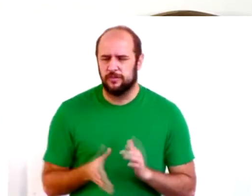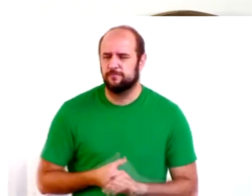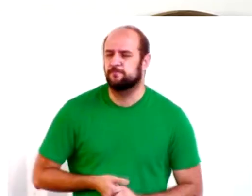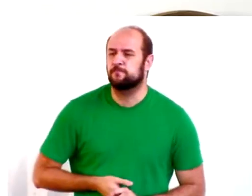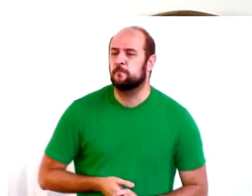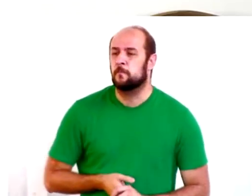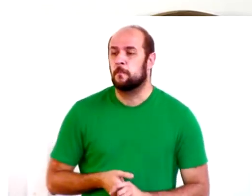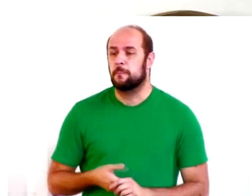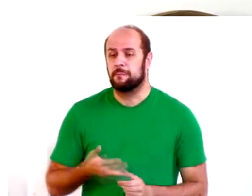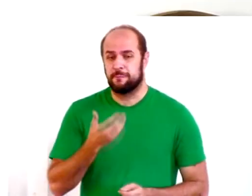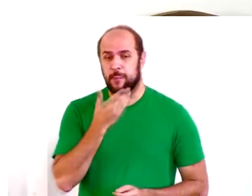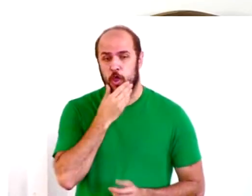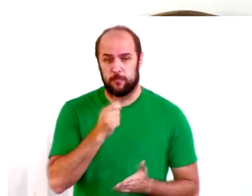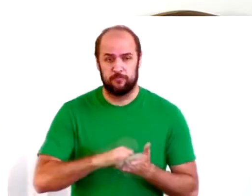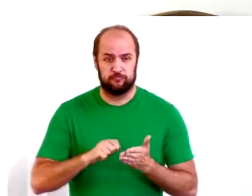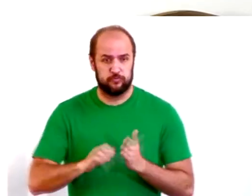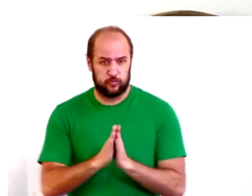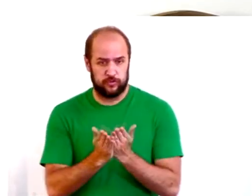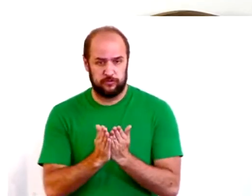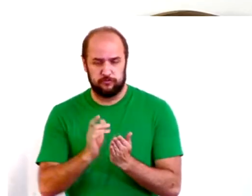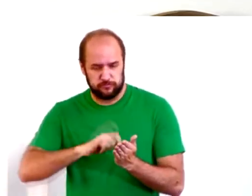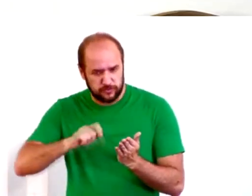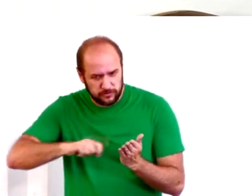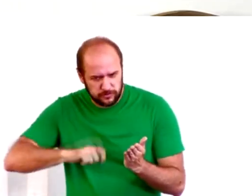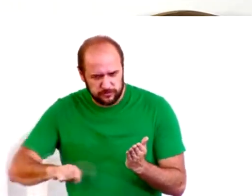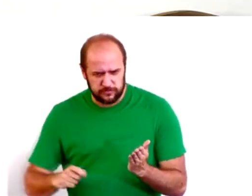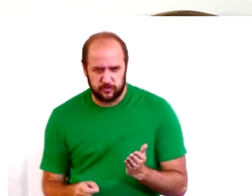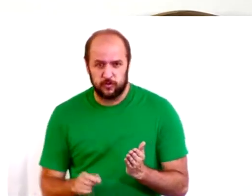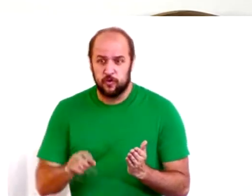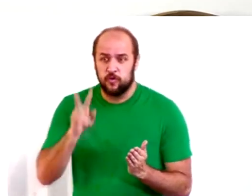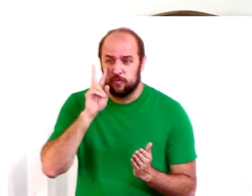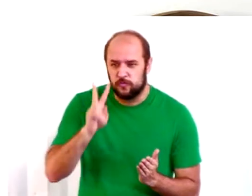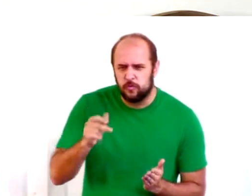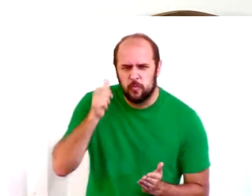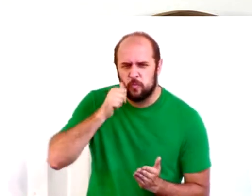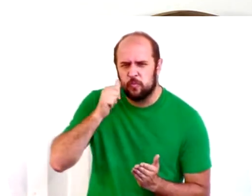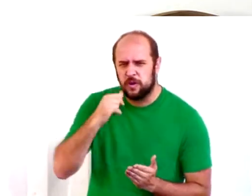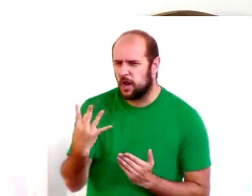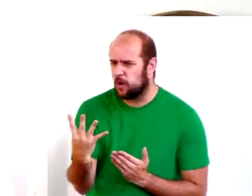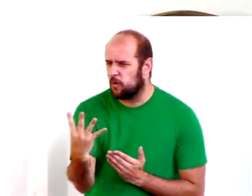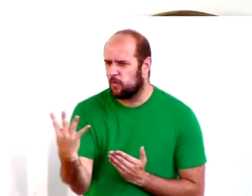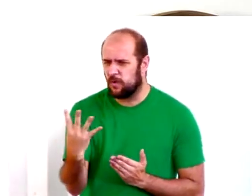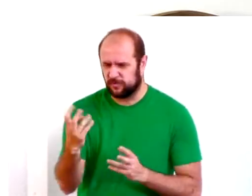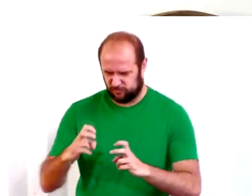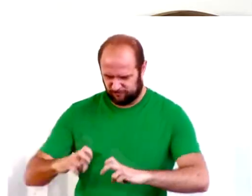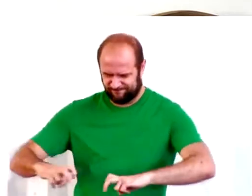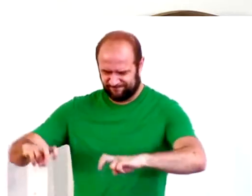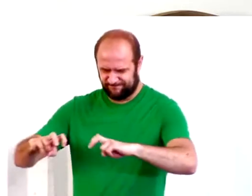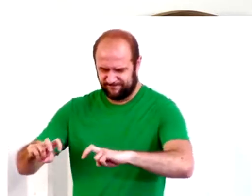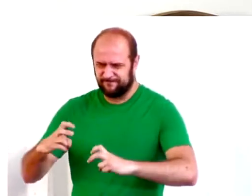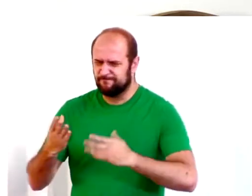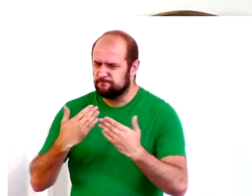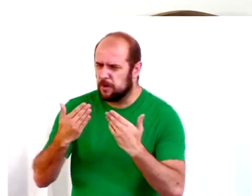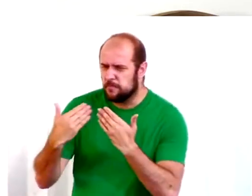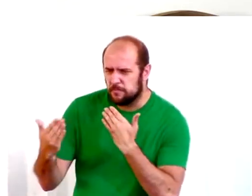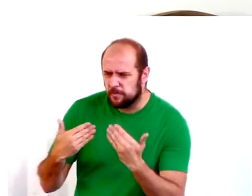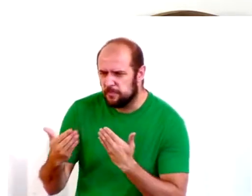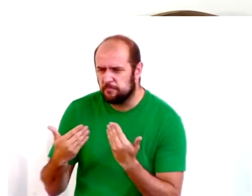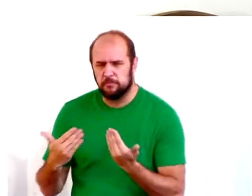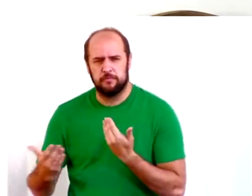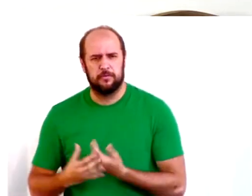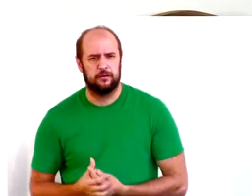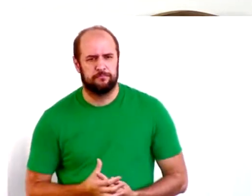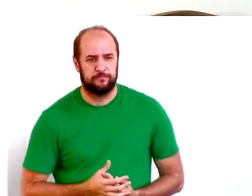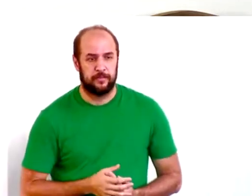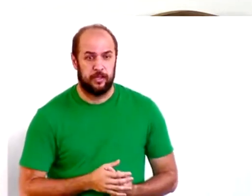Num determinado momento, John Bunyan viu 4 mulheres conversando sentadas ao sol. E lá